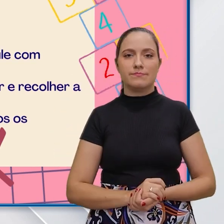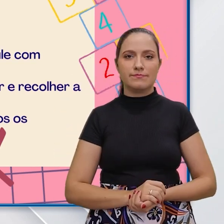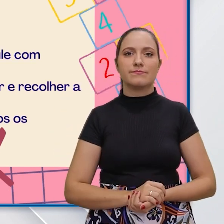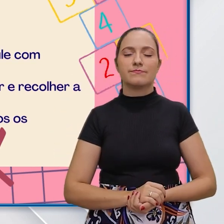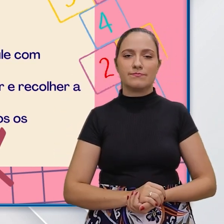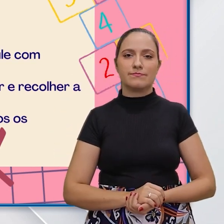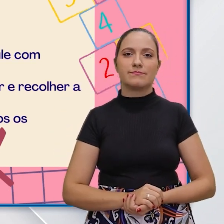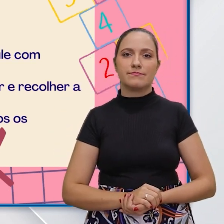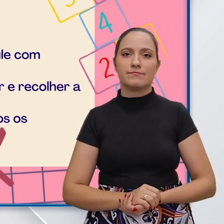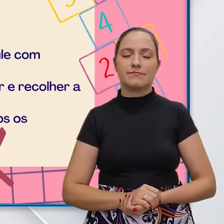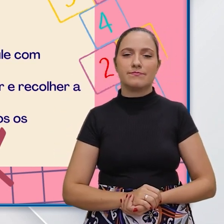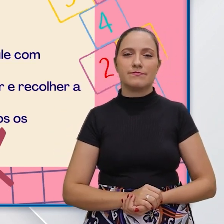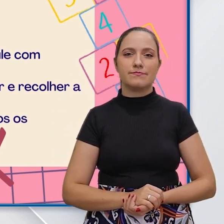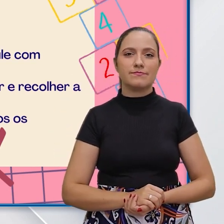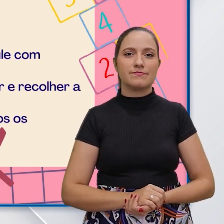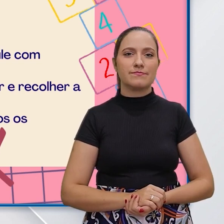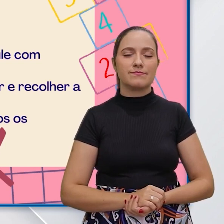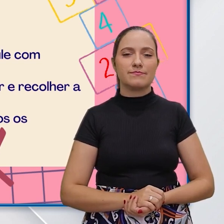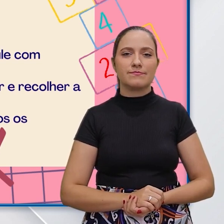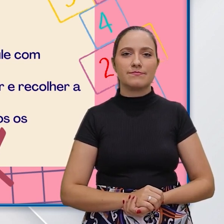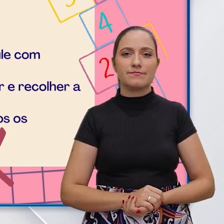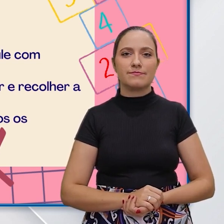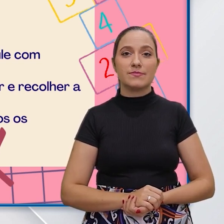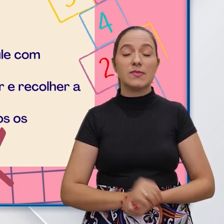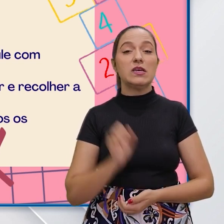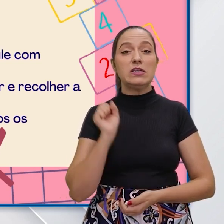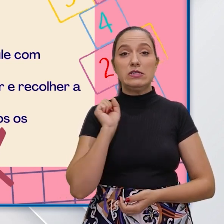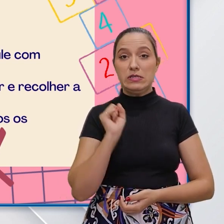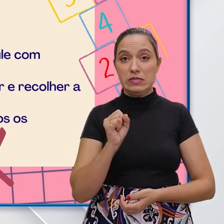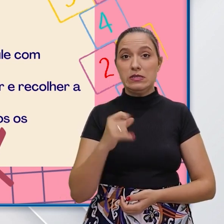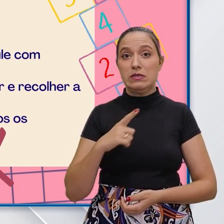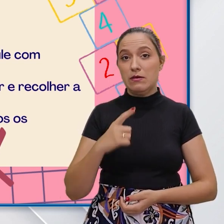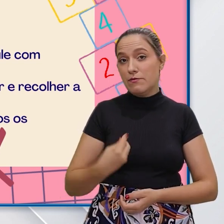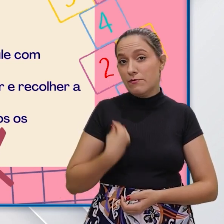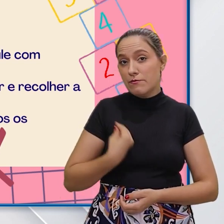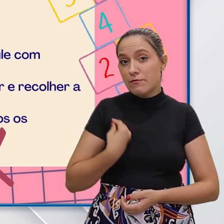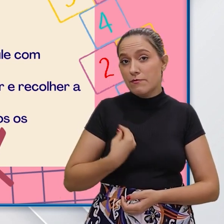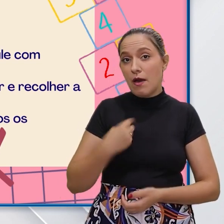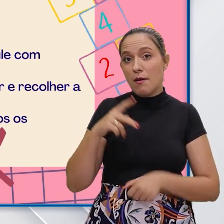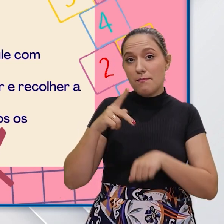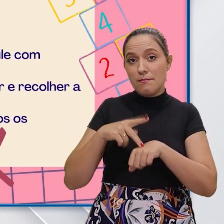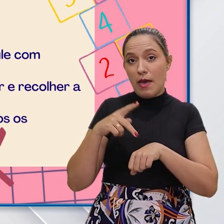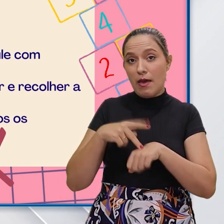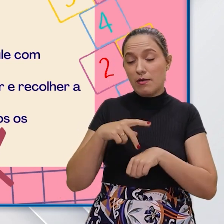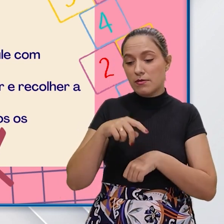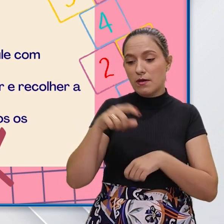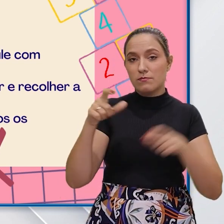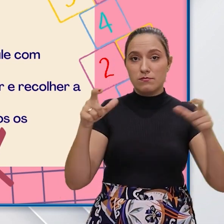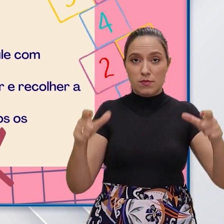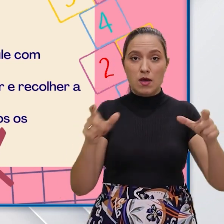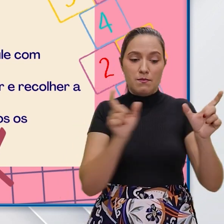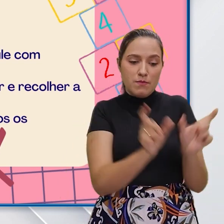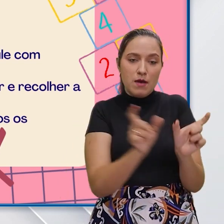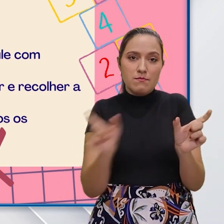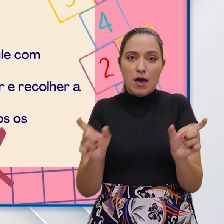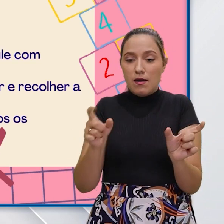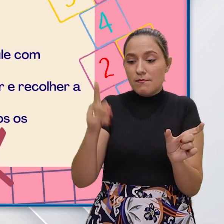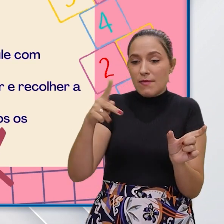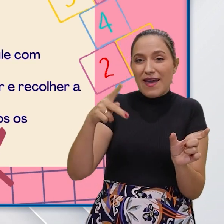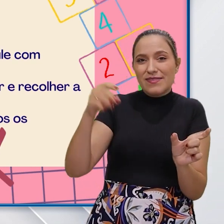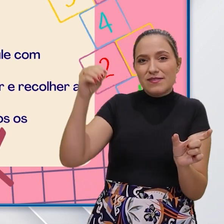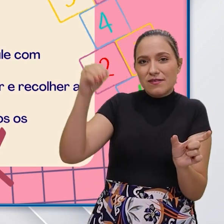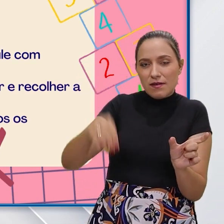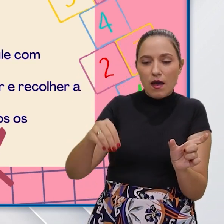nos quadrados com 2 casas. Caso a pedrinha esteja em um dos quadrados com 2